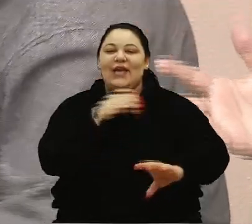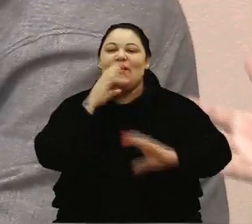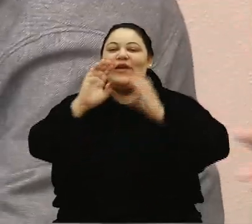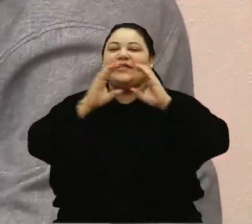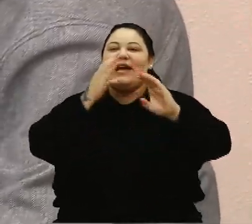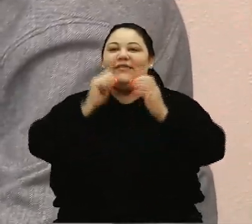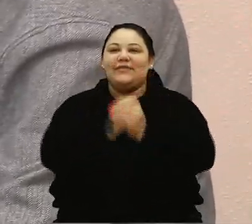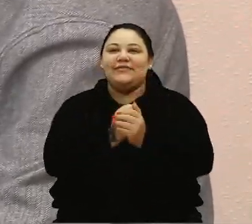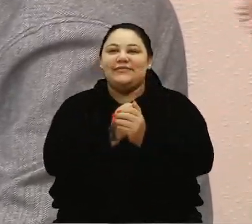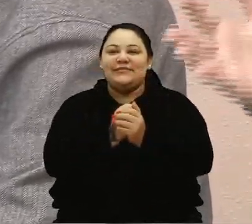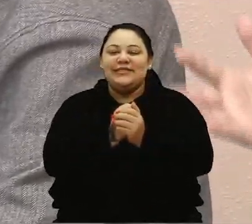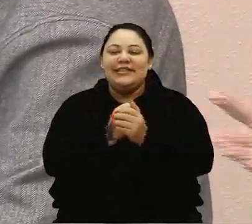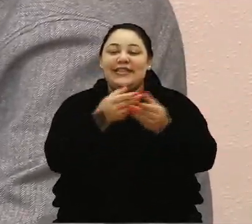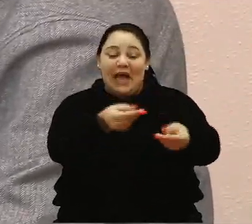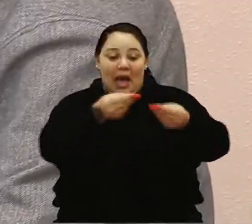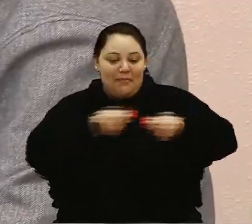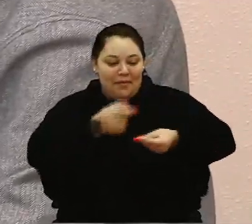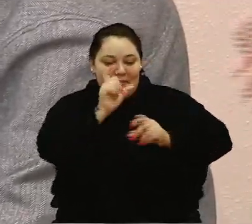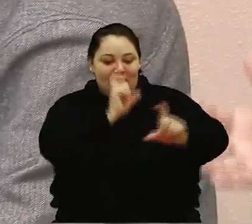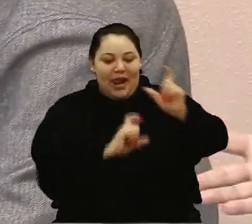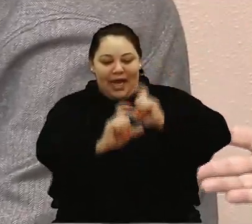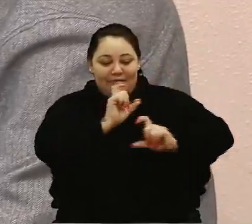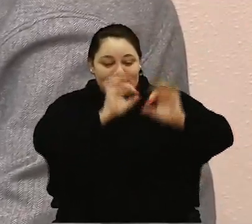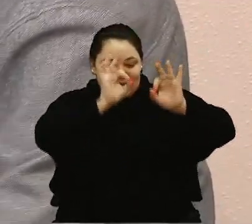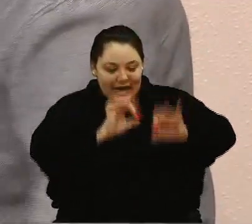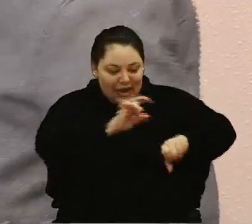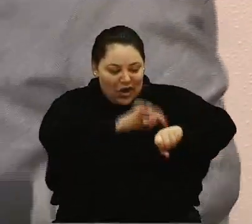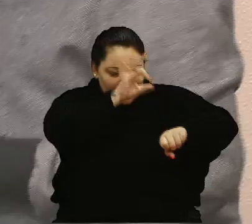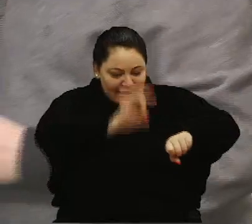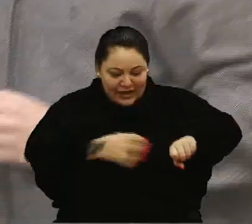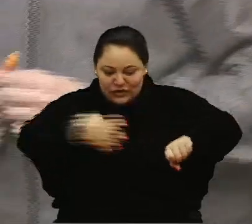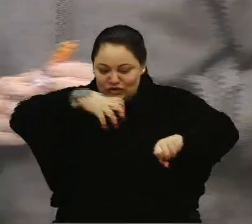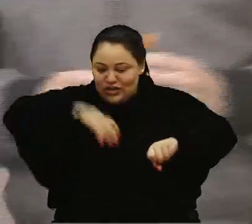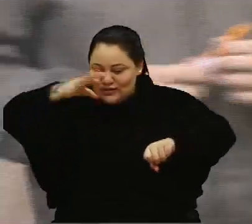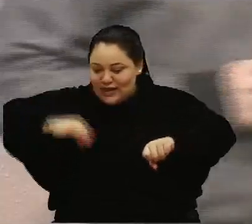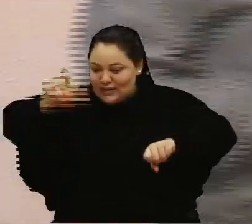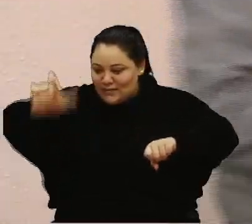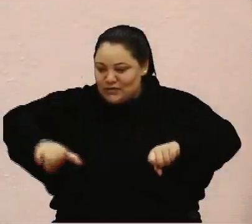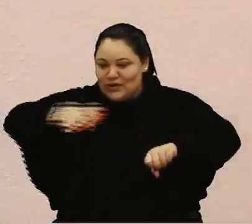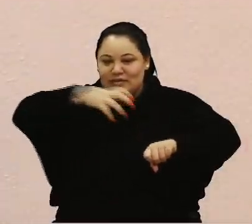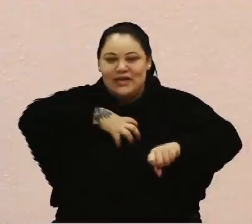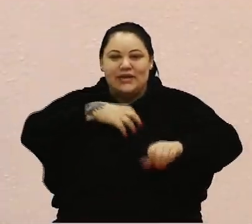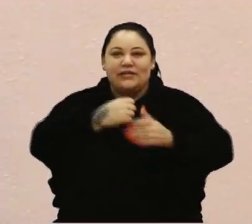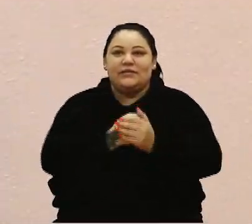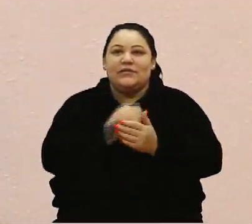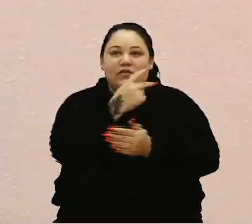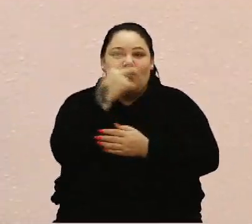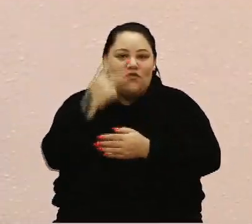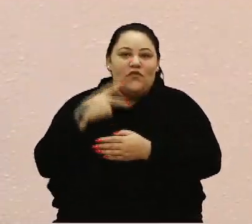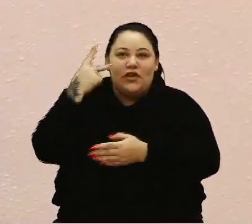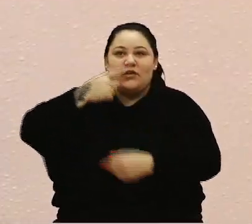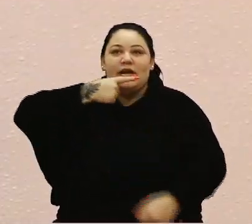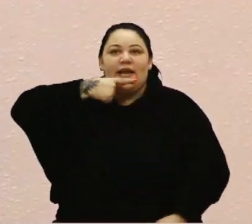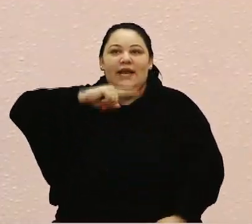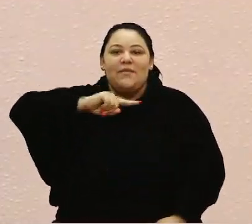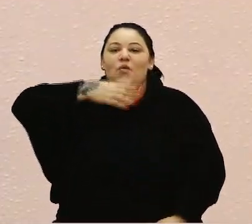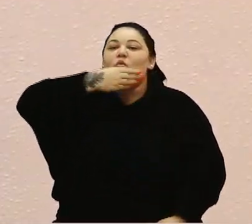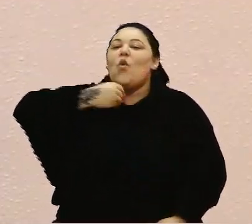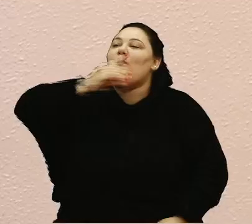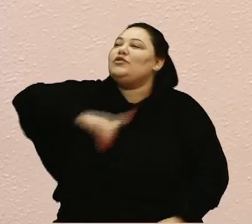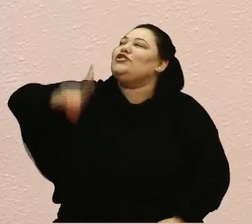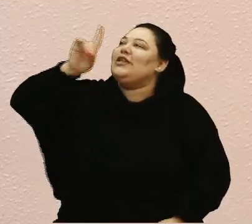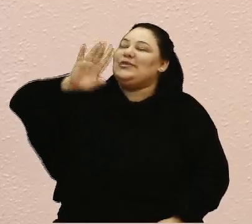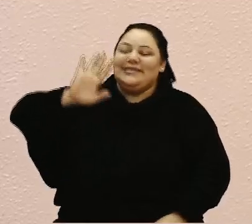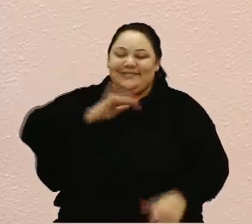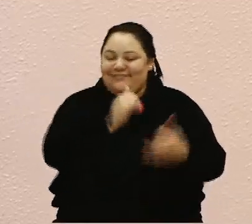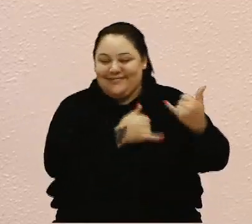a palavra certa, na hora certa, do jeito certo e para a pessoa certa. O vereador Caleb, que é um homem de Deus, mas brincadeiras à